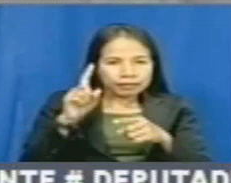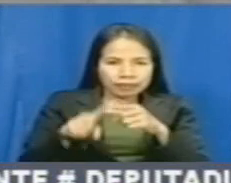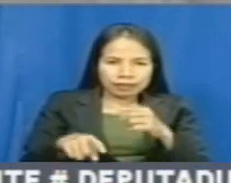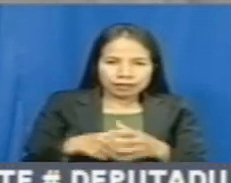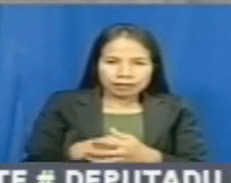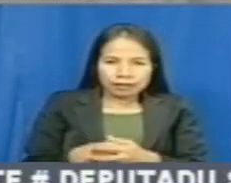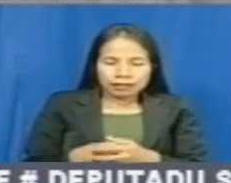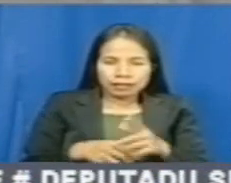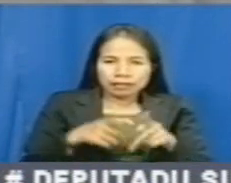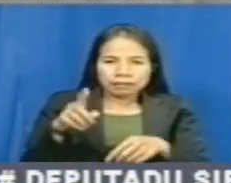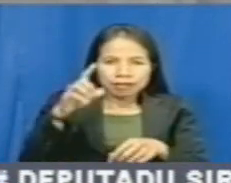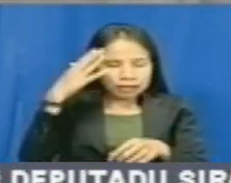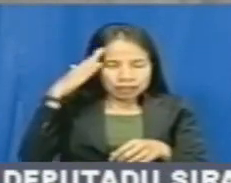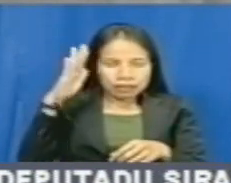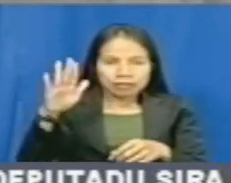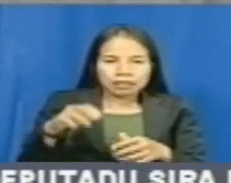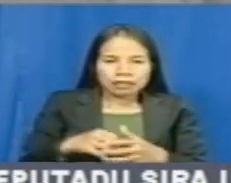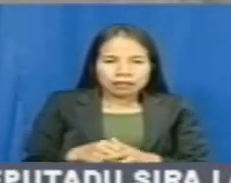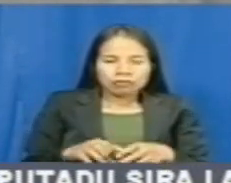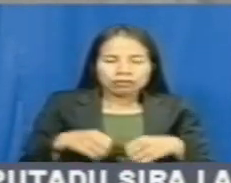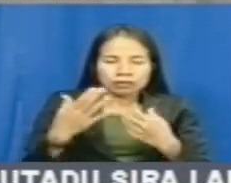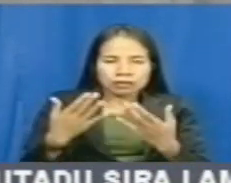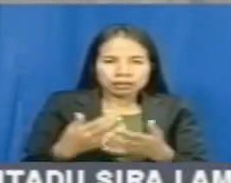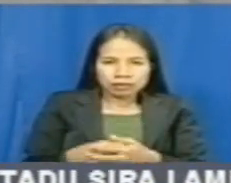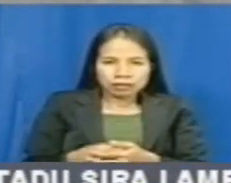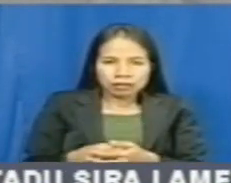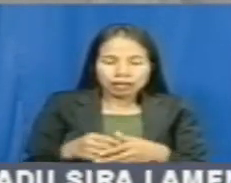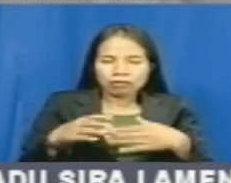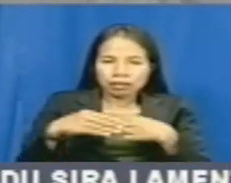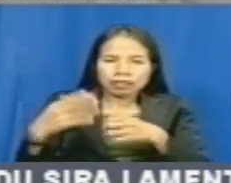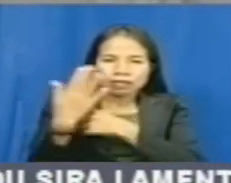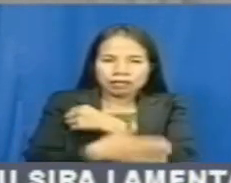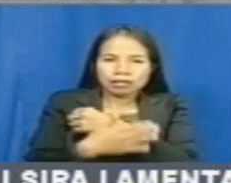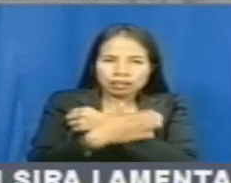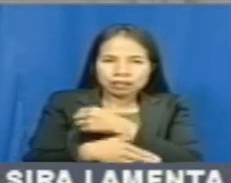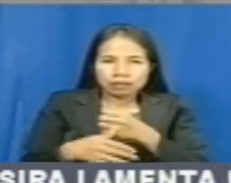cena? E pare com a gente, não anda sempre o Kurai. O Kurai não tem mais ele.